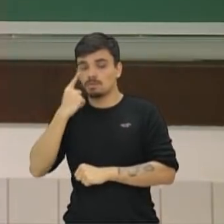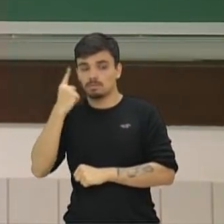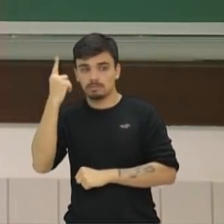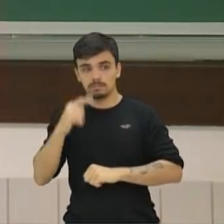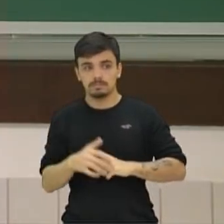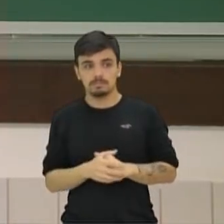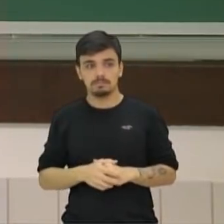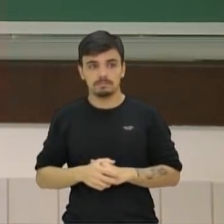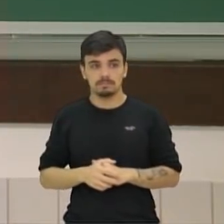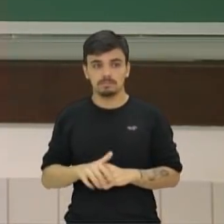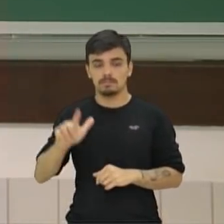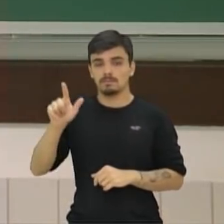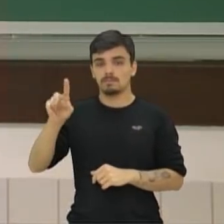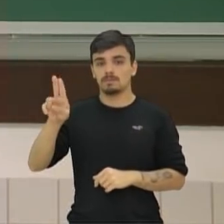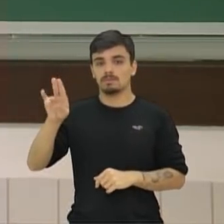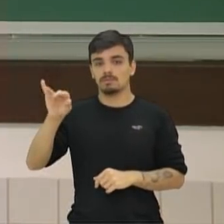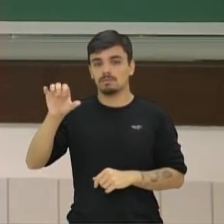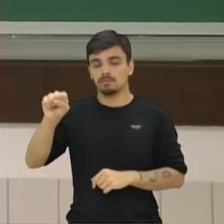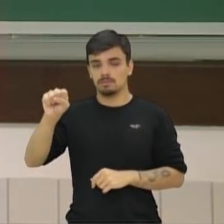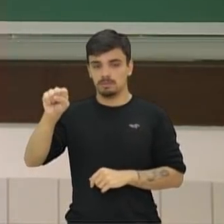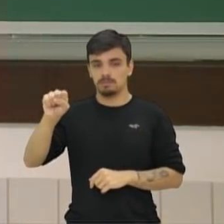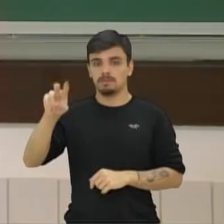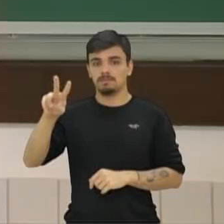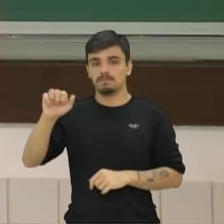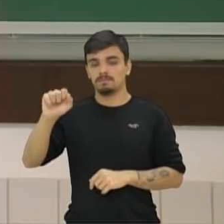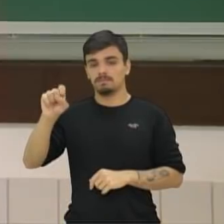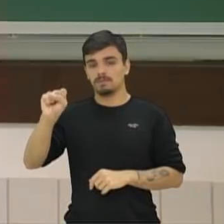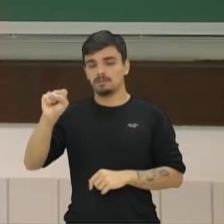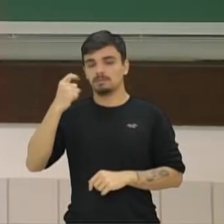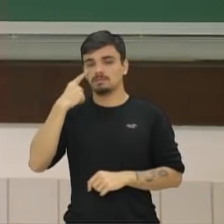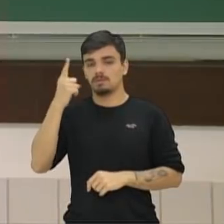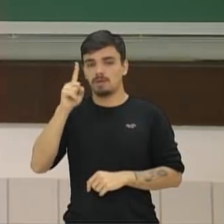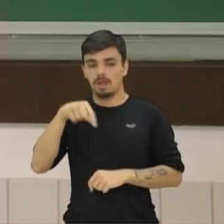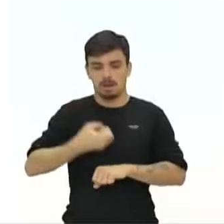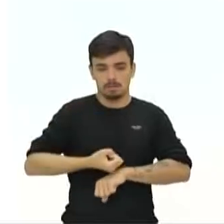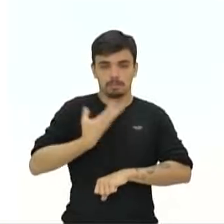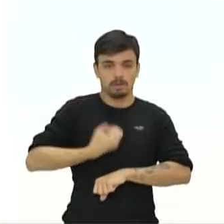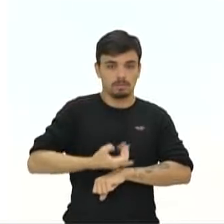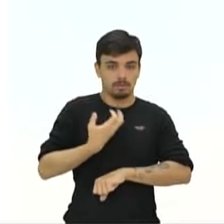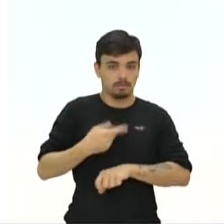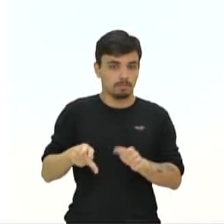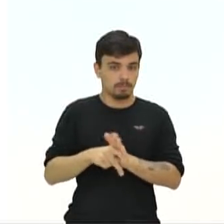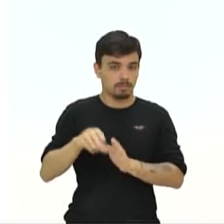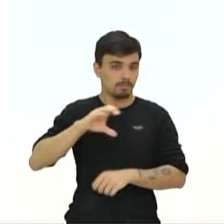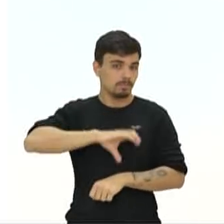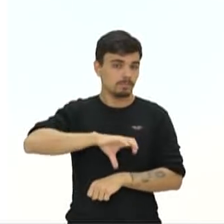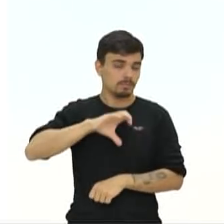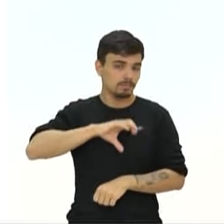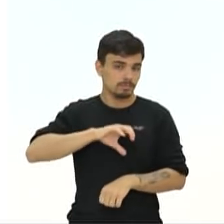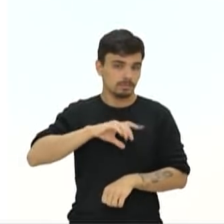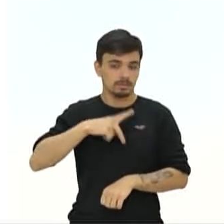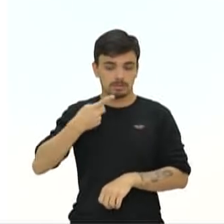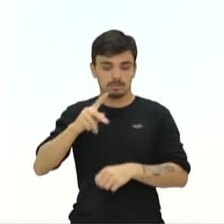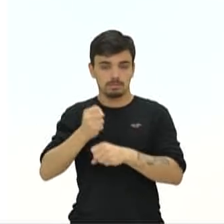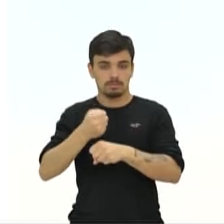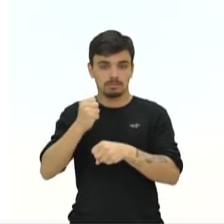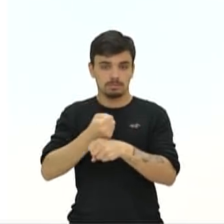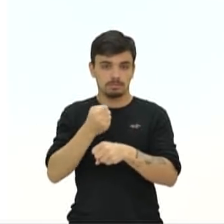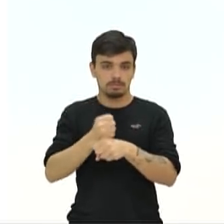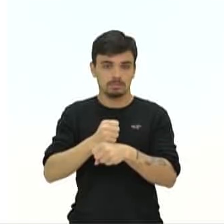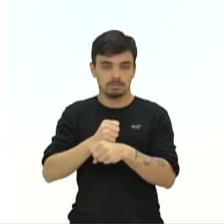Olha lá, ó, Luís Vaz de Camões, considerado o maior poeta da língua portuguesa. Sua obra-prima,